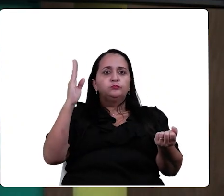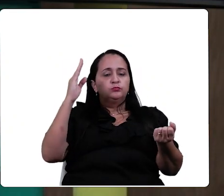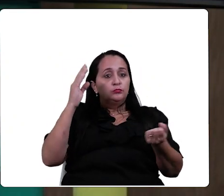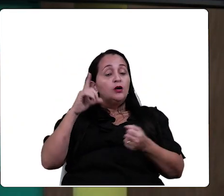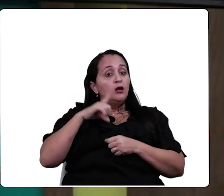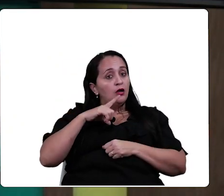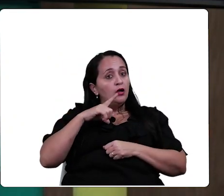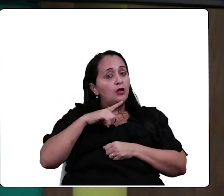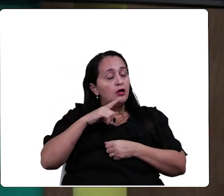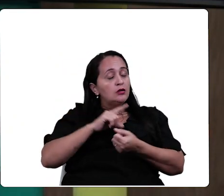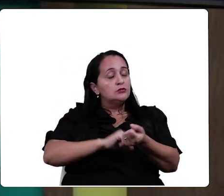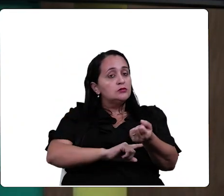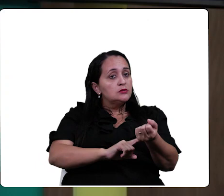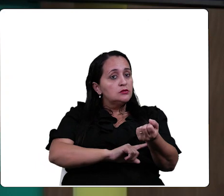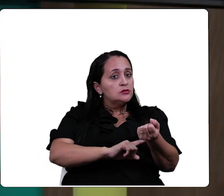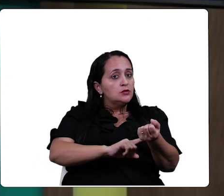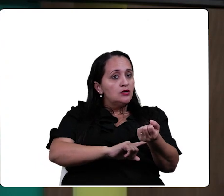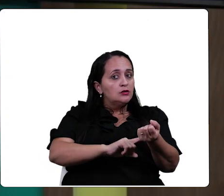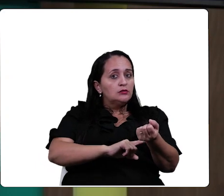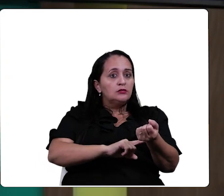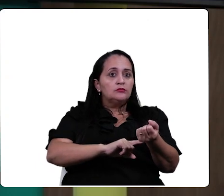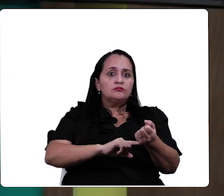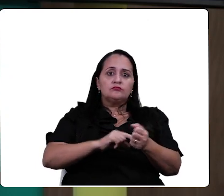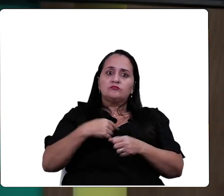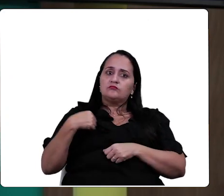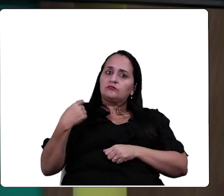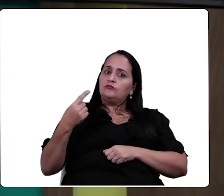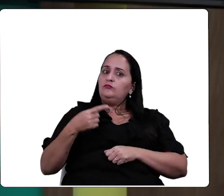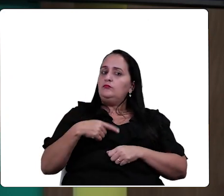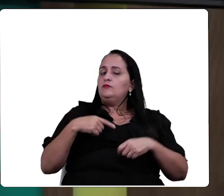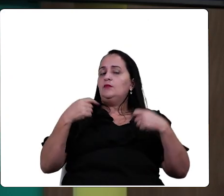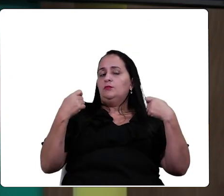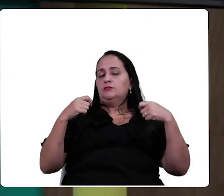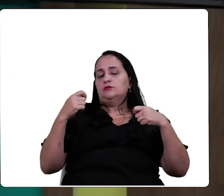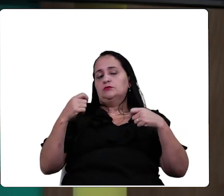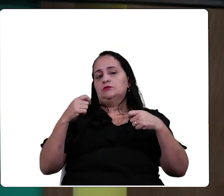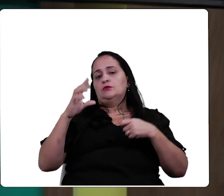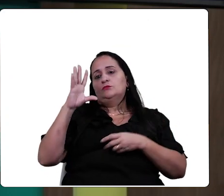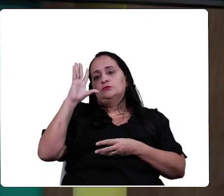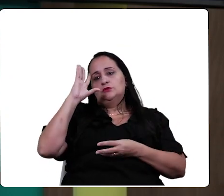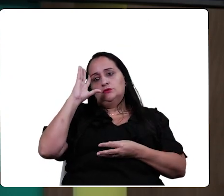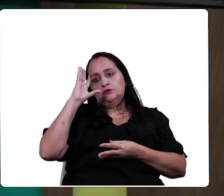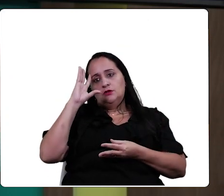Outro domínio que nós, leitores, precisamos ter se chama